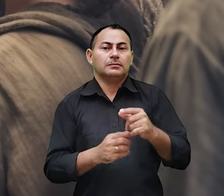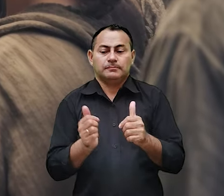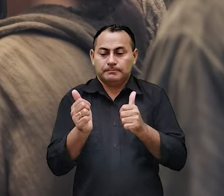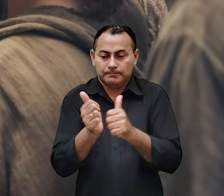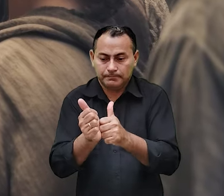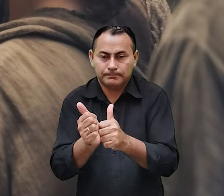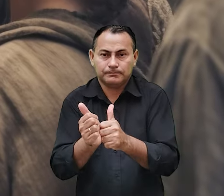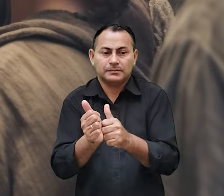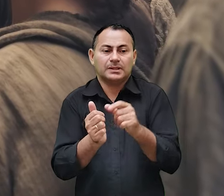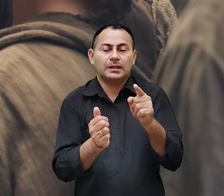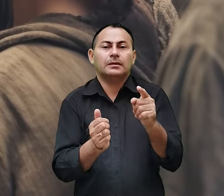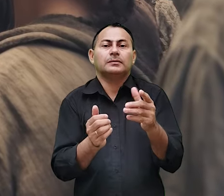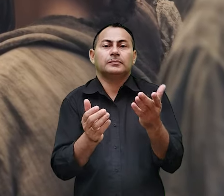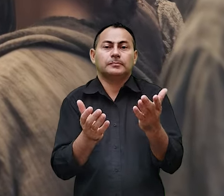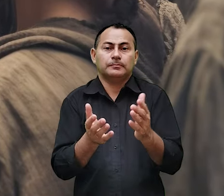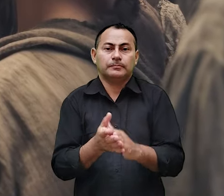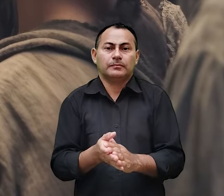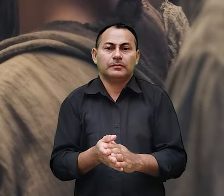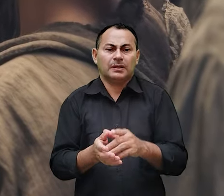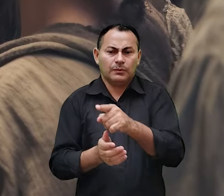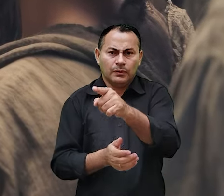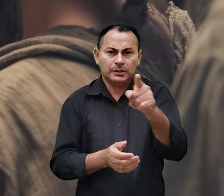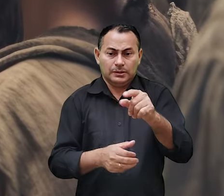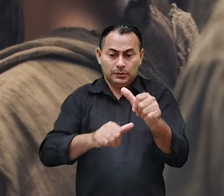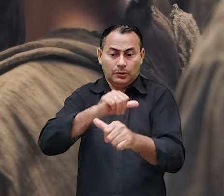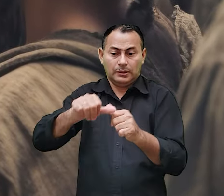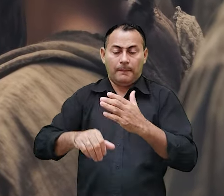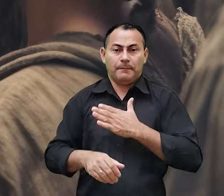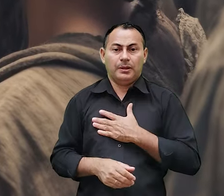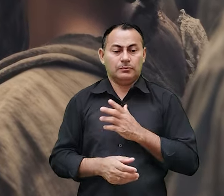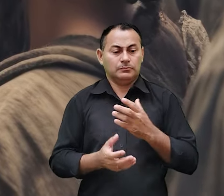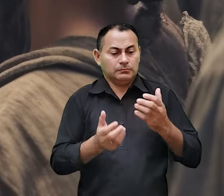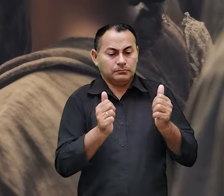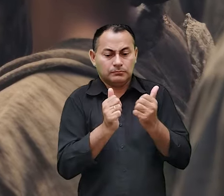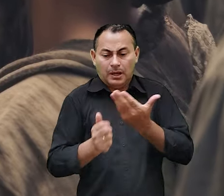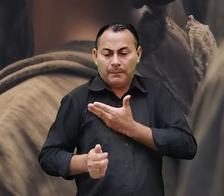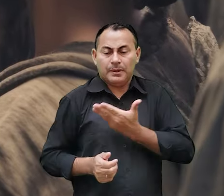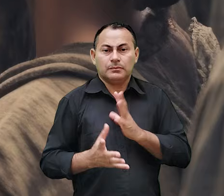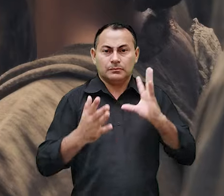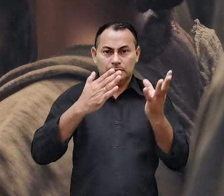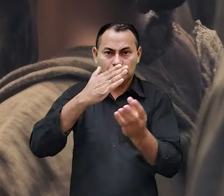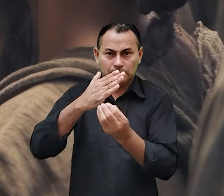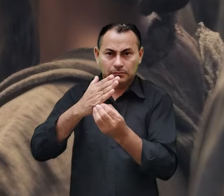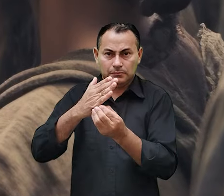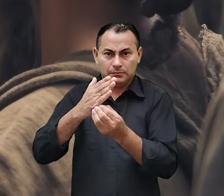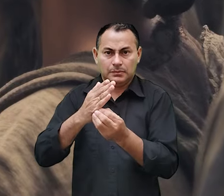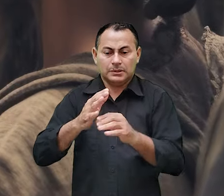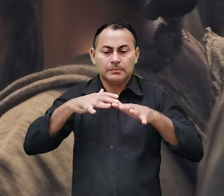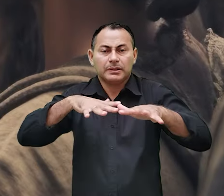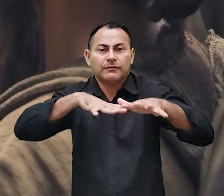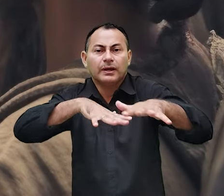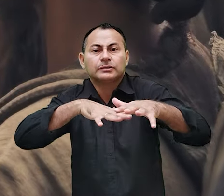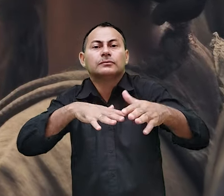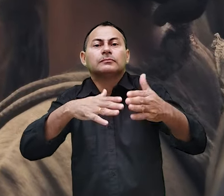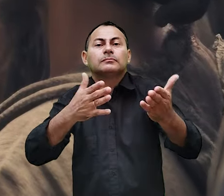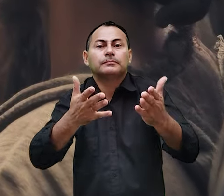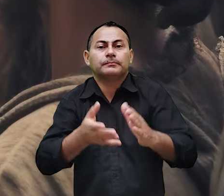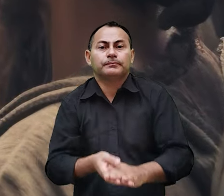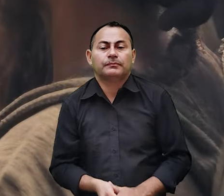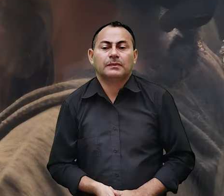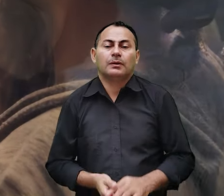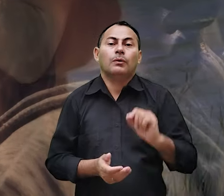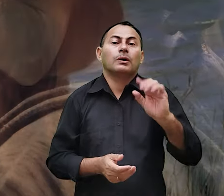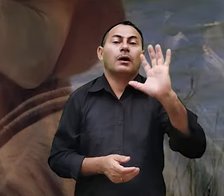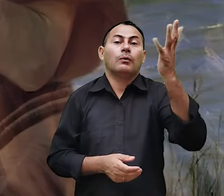desafio para aqueles que se aproximavam dele. Vocês vão se tornar meus parceiros na implementação desse